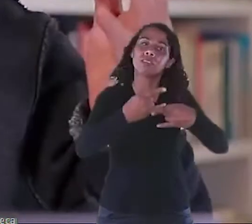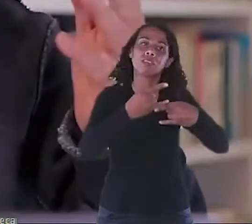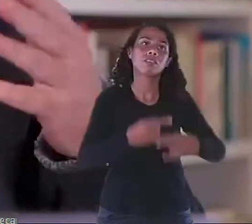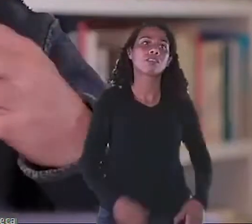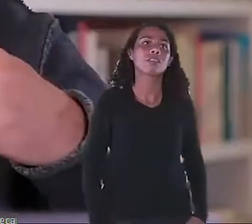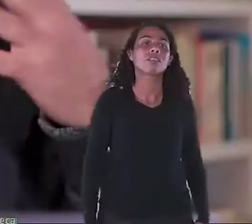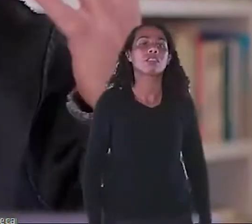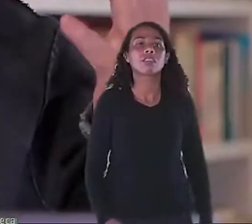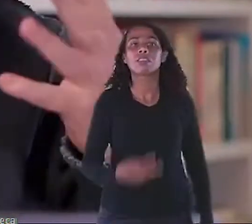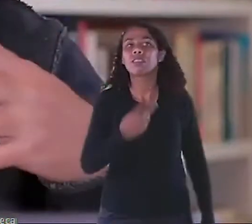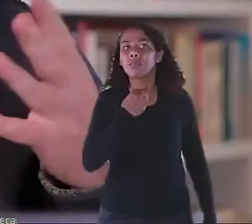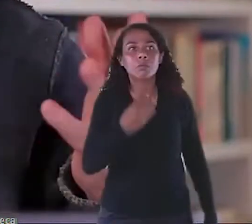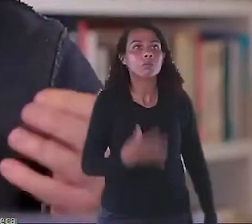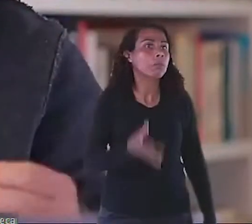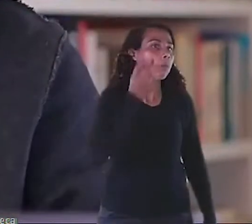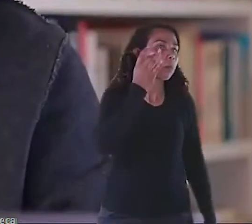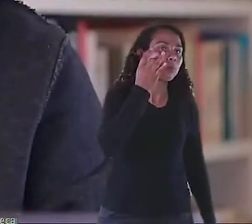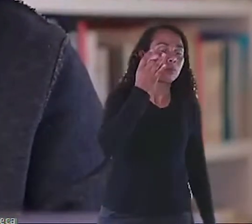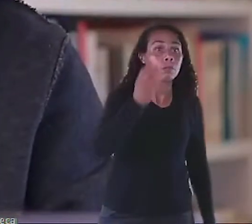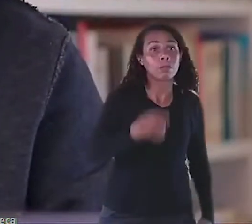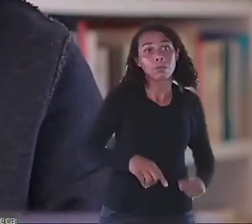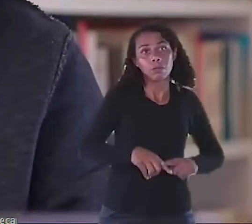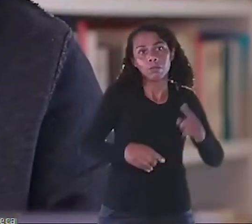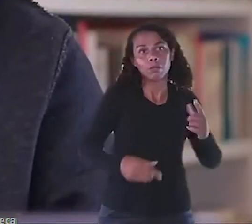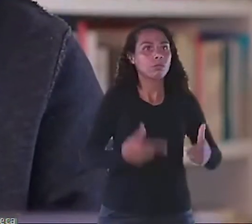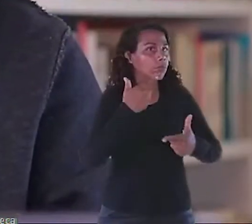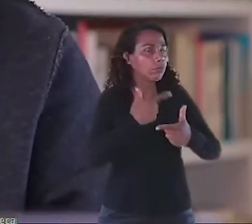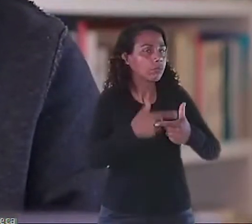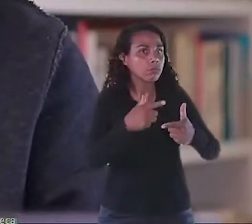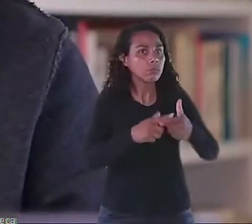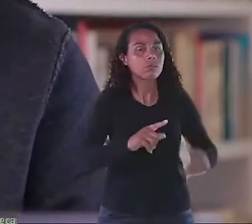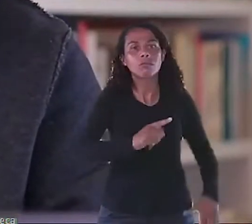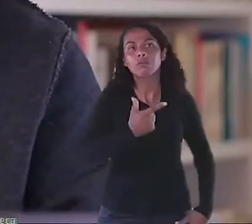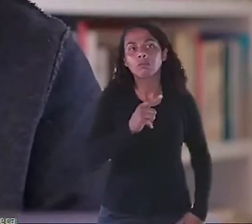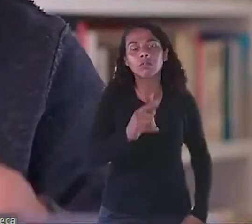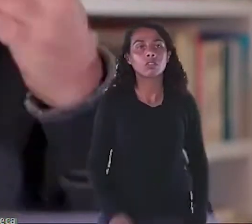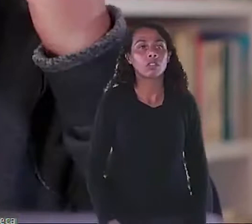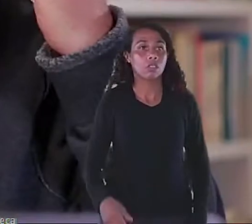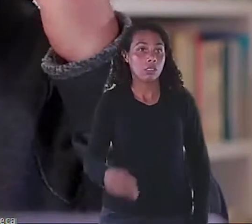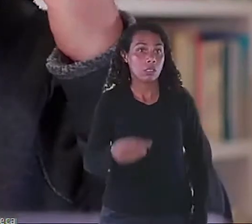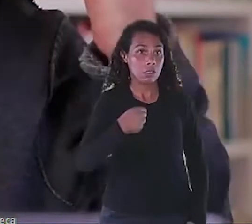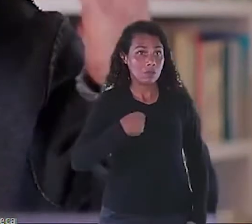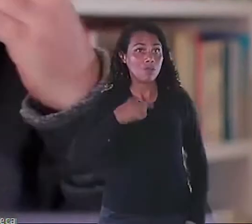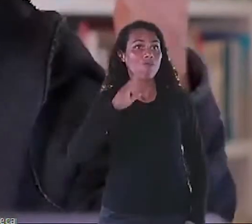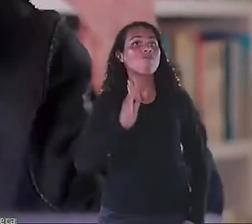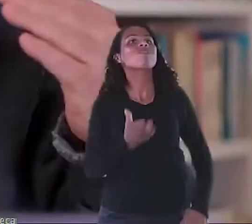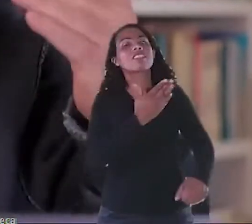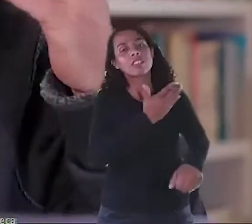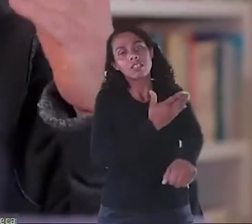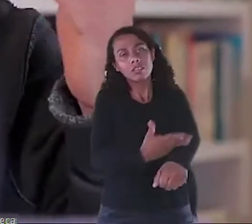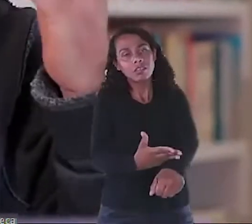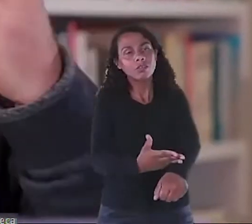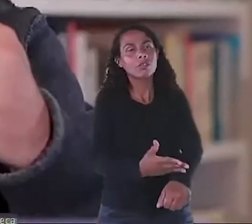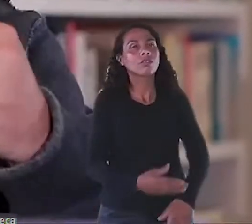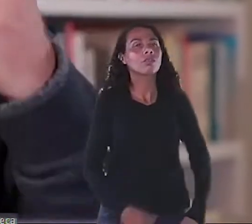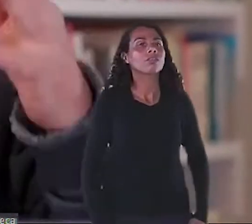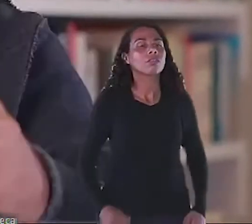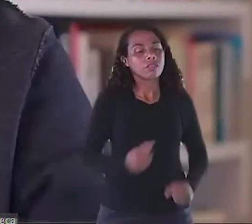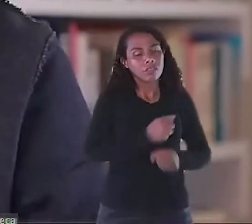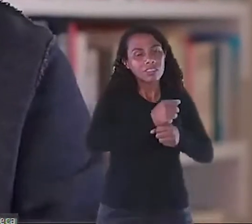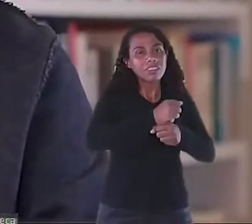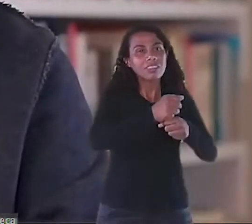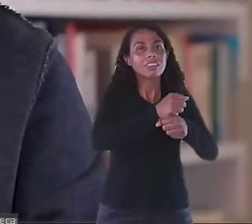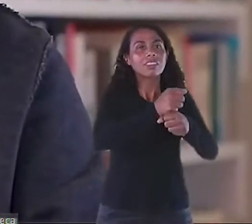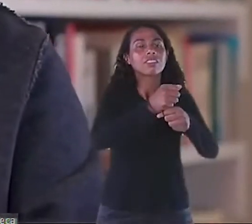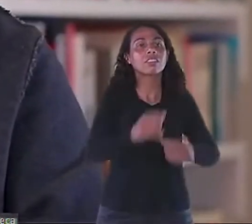branco, de cabelo e barba grisalhos. Afonso usa óculos e ele está vestindo um moletom azul escuro com a